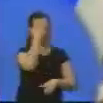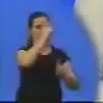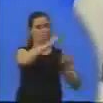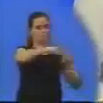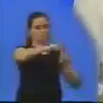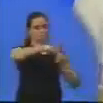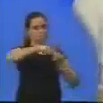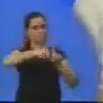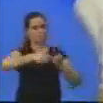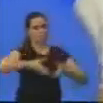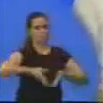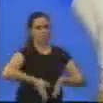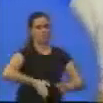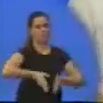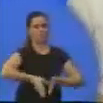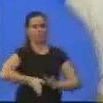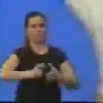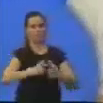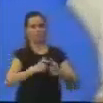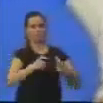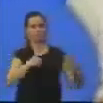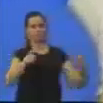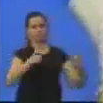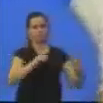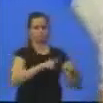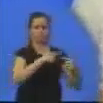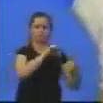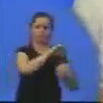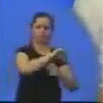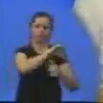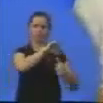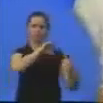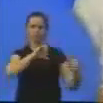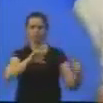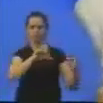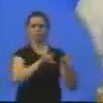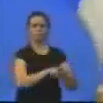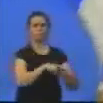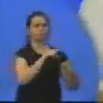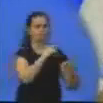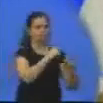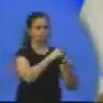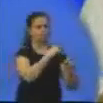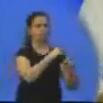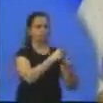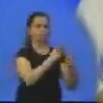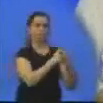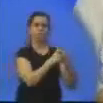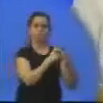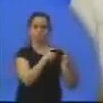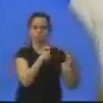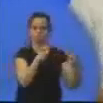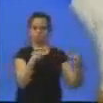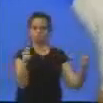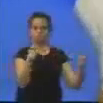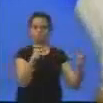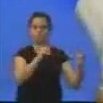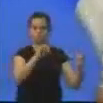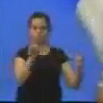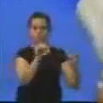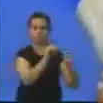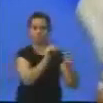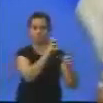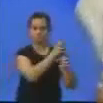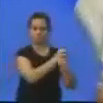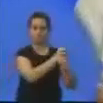mês. Essa é a taxa de variação. Como a taxa de variação deu positiva, significa que ela está aumentando. Se você tivesse feito a